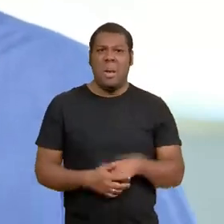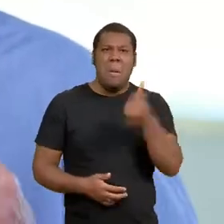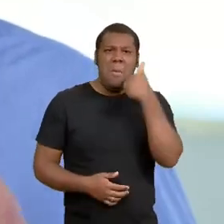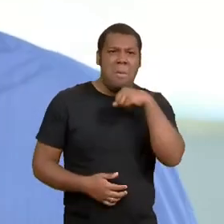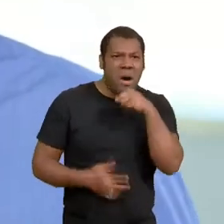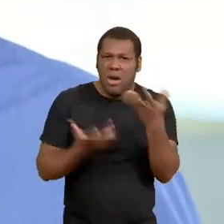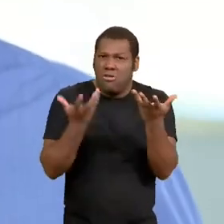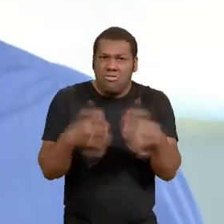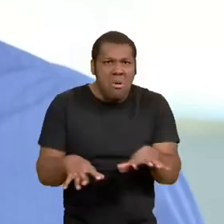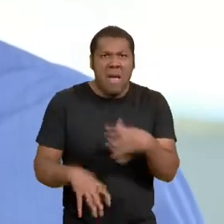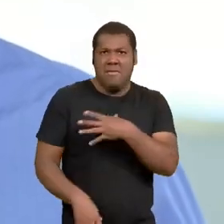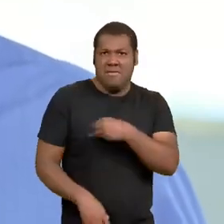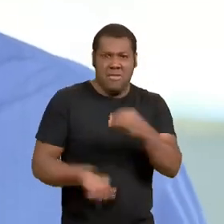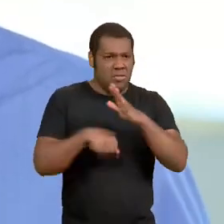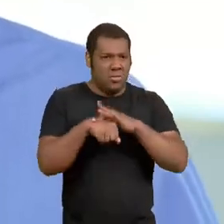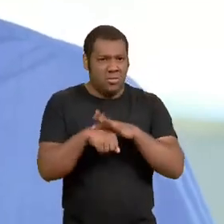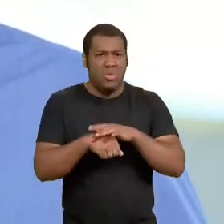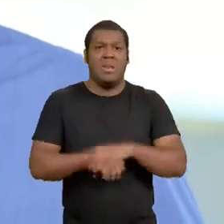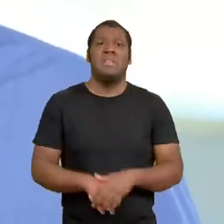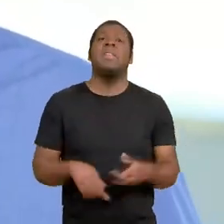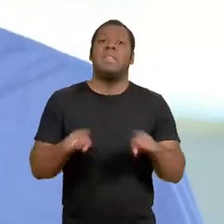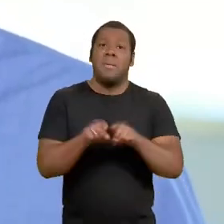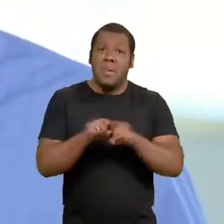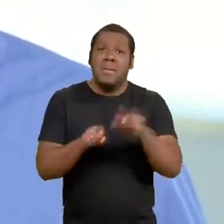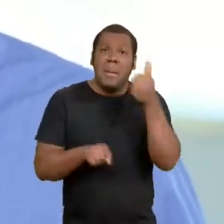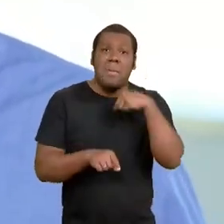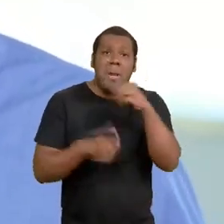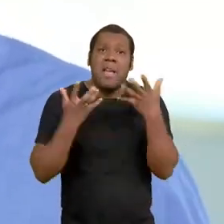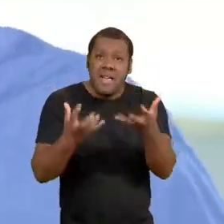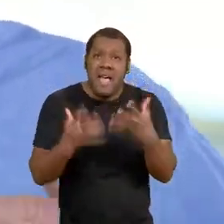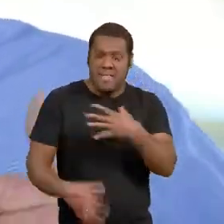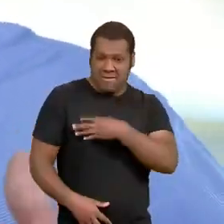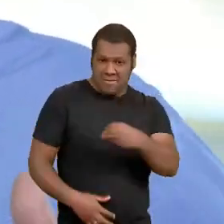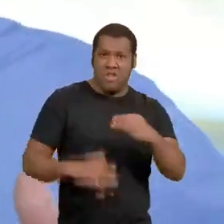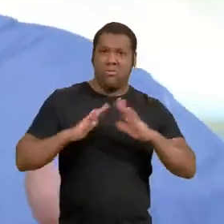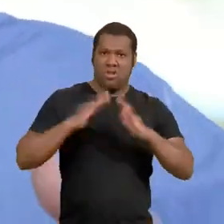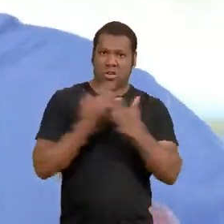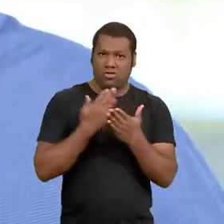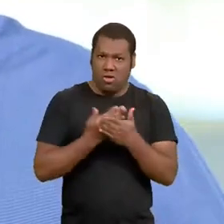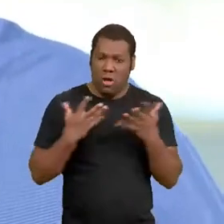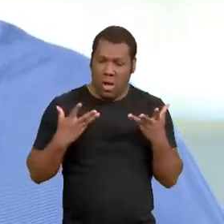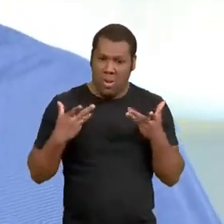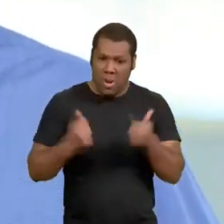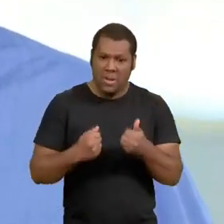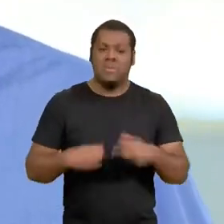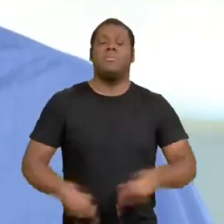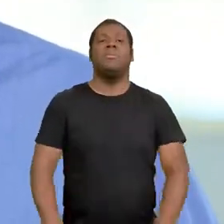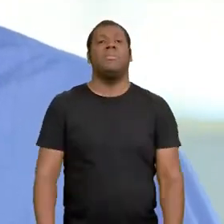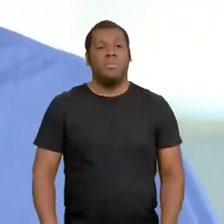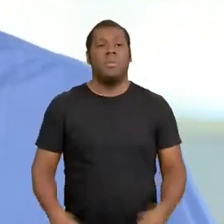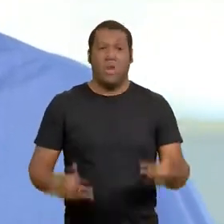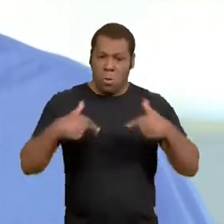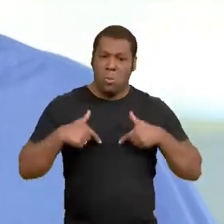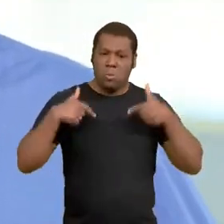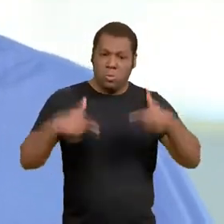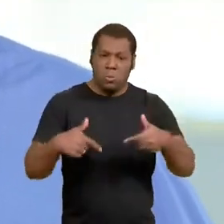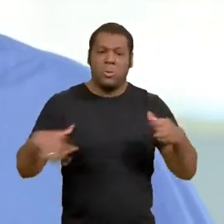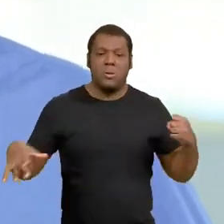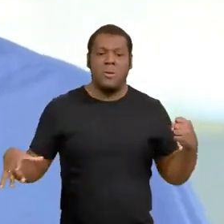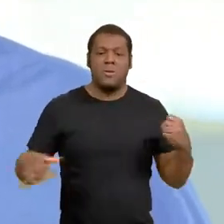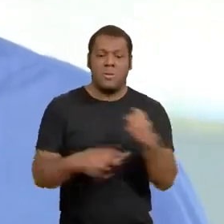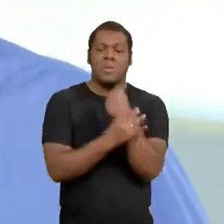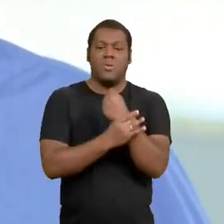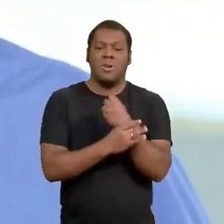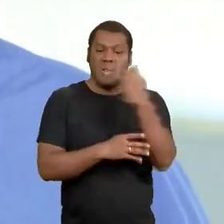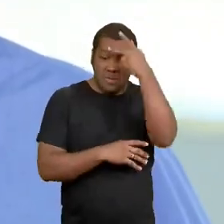filho esteja numa escola de qualidade. Então, nós temos que garantir isso. Essa é a nossa briga nesse instante. E eu tenho fé em Deus que